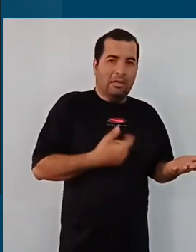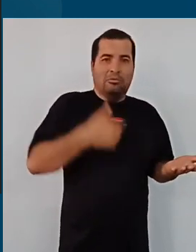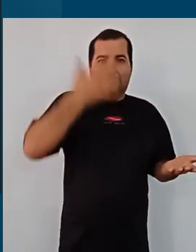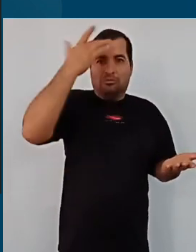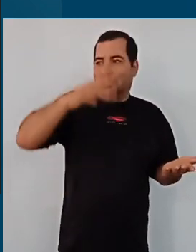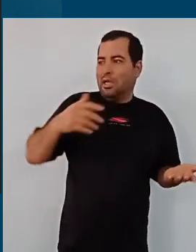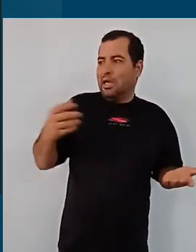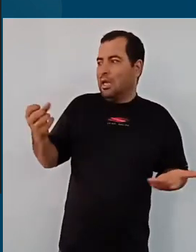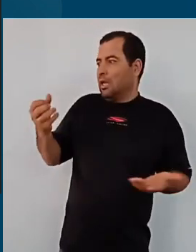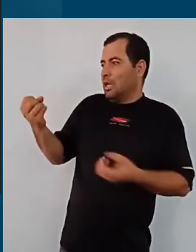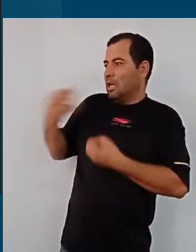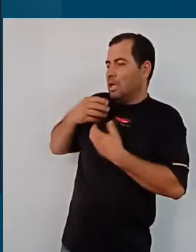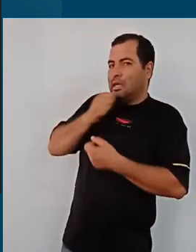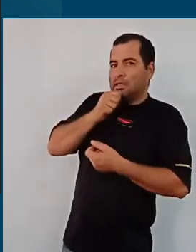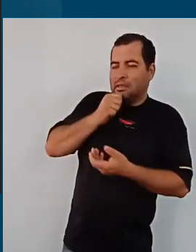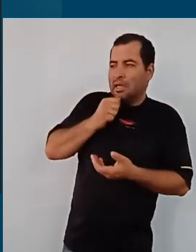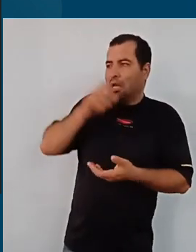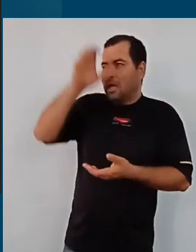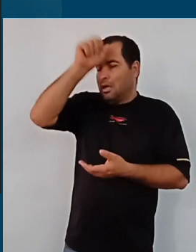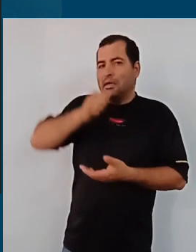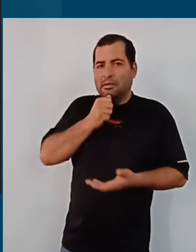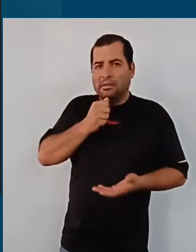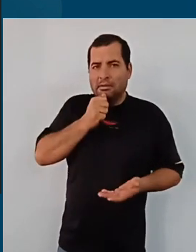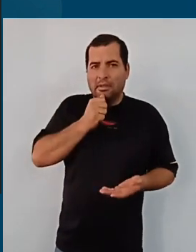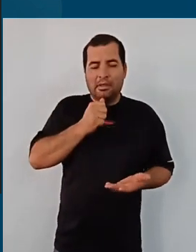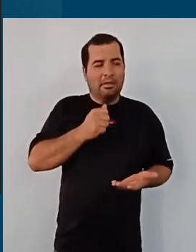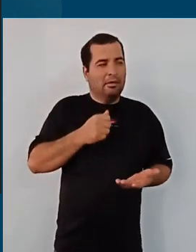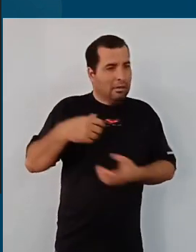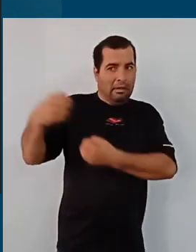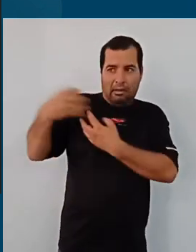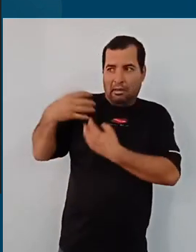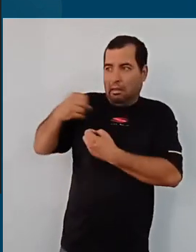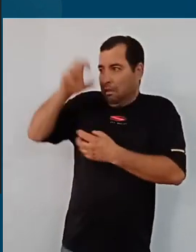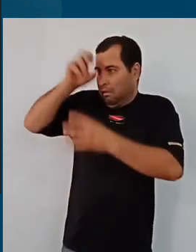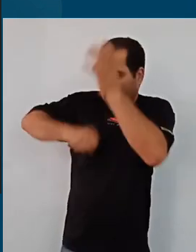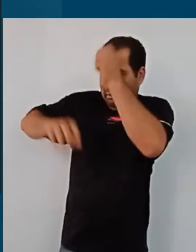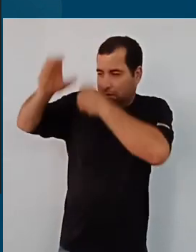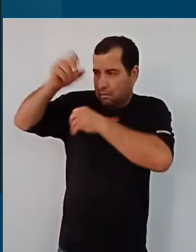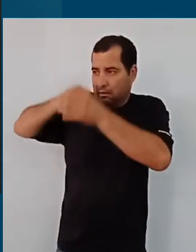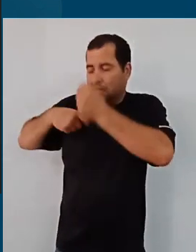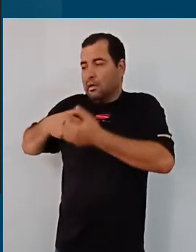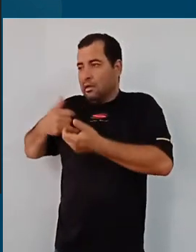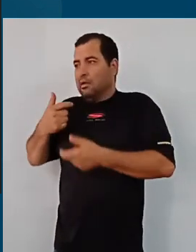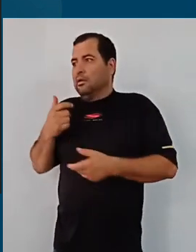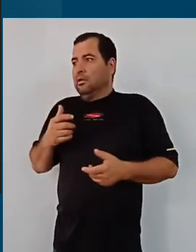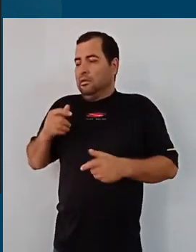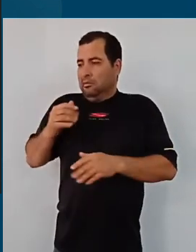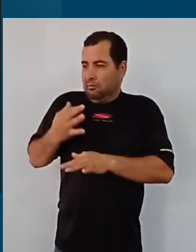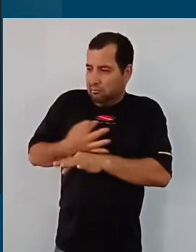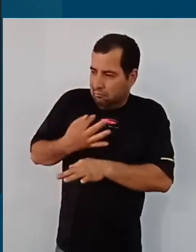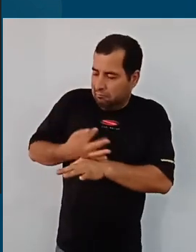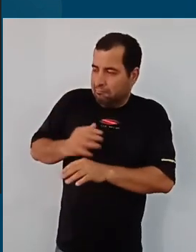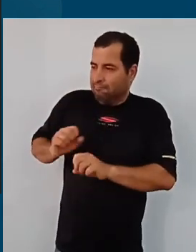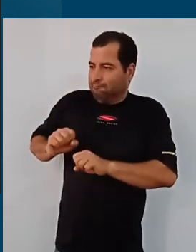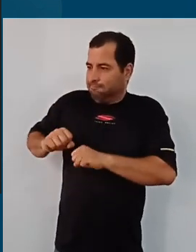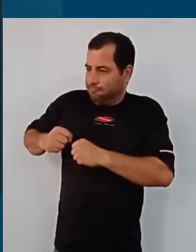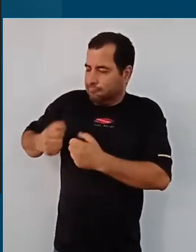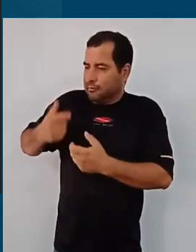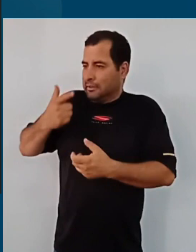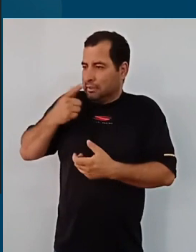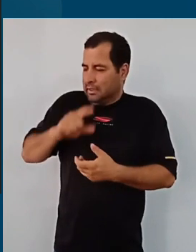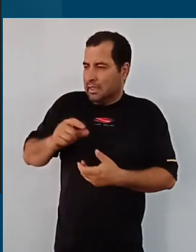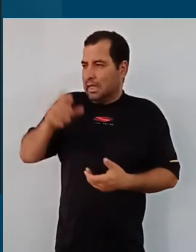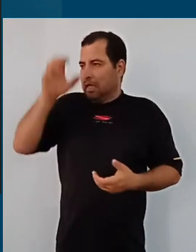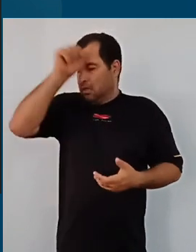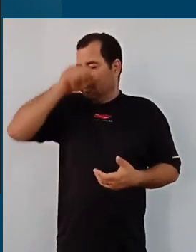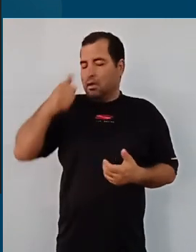Eu precisaria de um grande esforço, de uma grande mobilização cognitiva para dar conta de alguma coisa